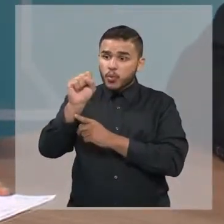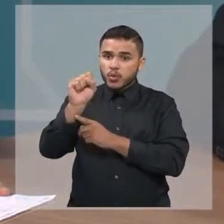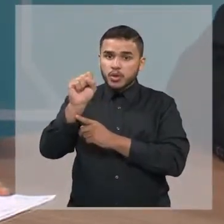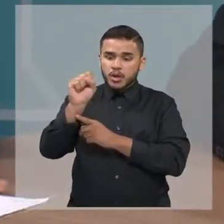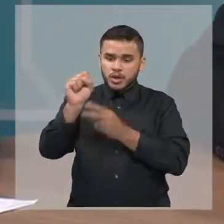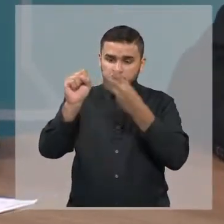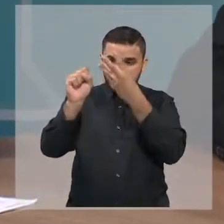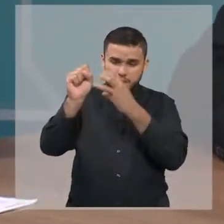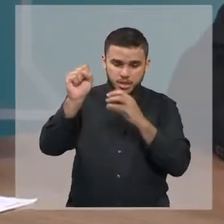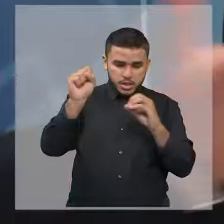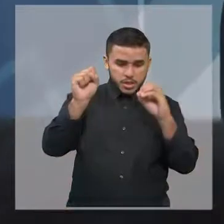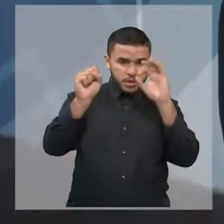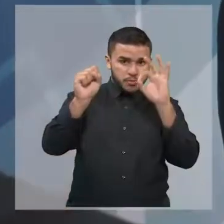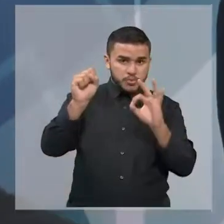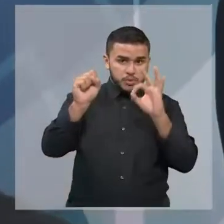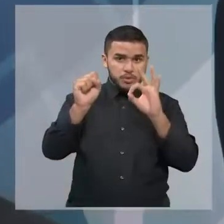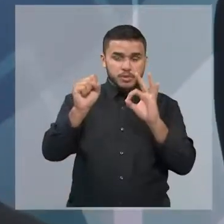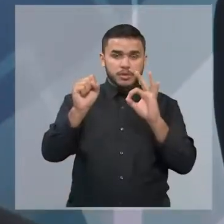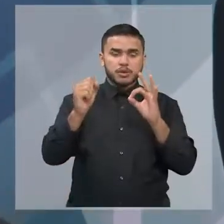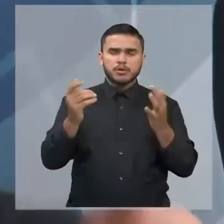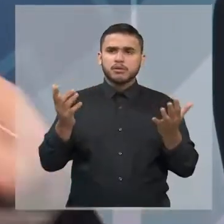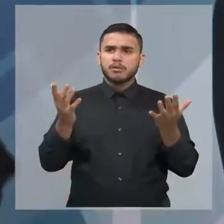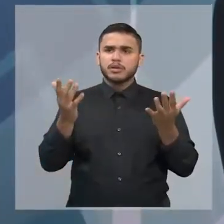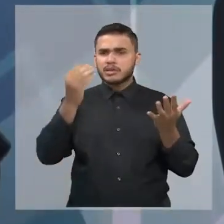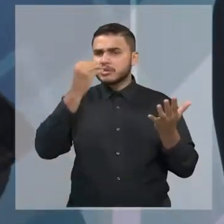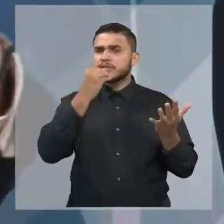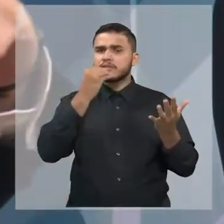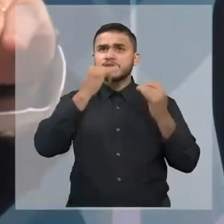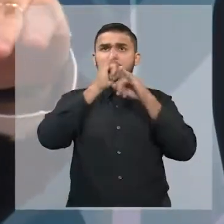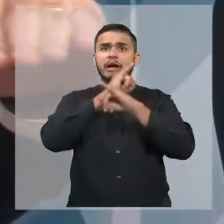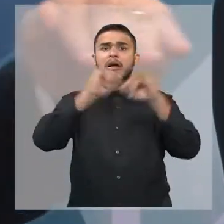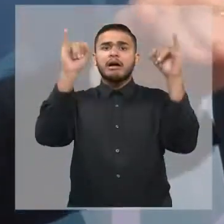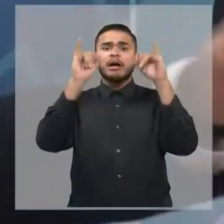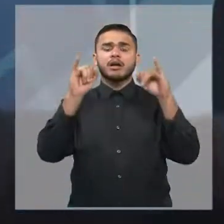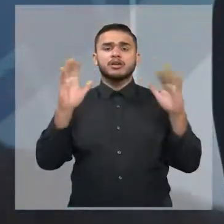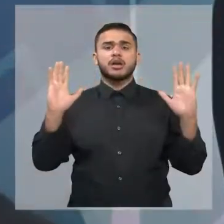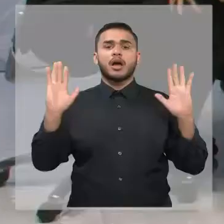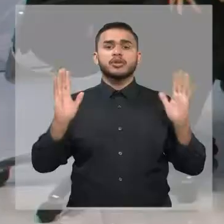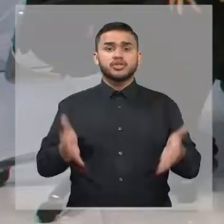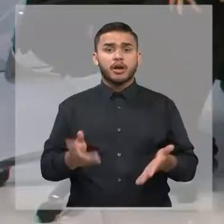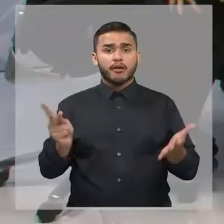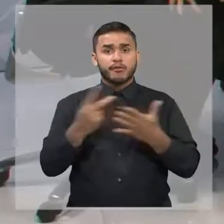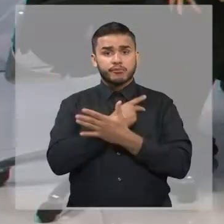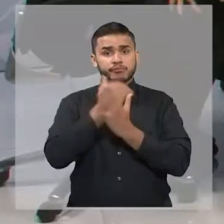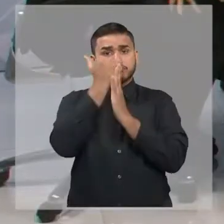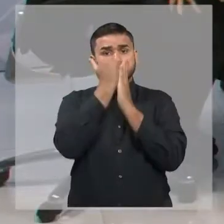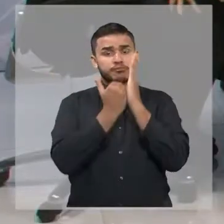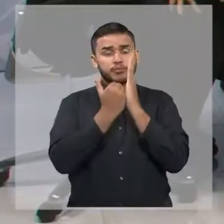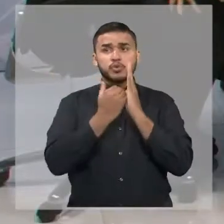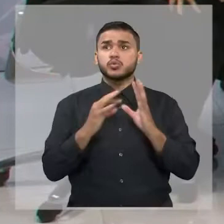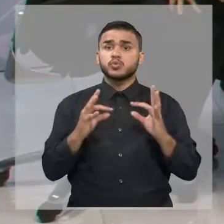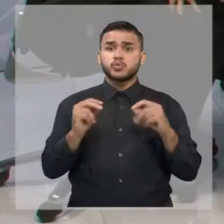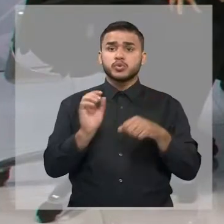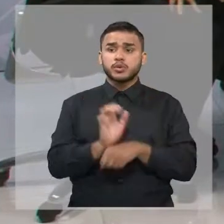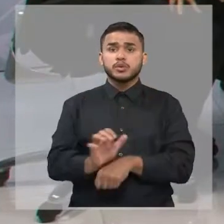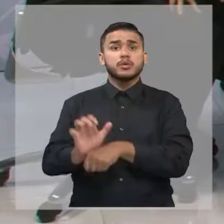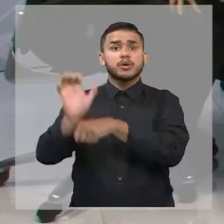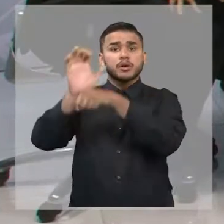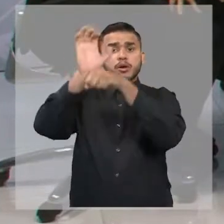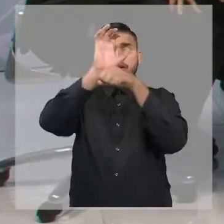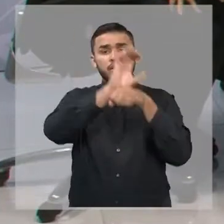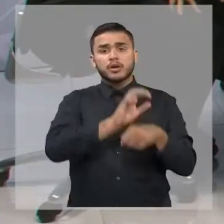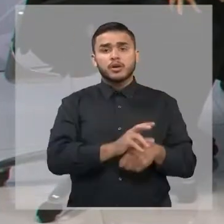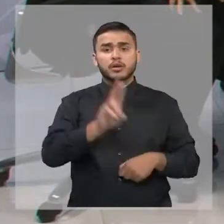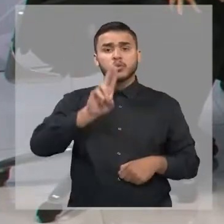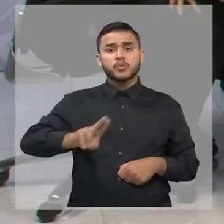agora que está saindo essa notícia, depois de ter sido dito expressamente que haveria um corte nas 3 universidades e depois um corte linear em